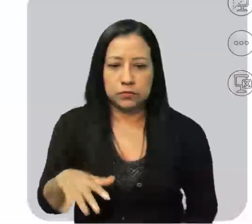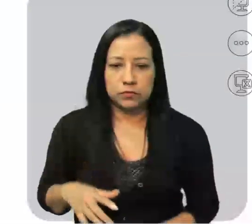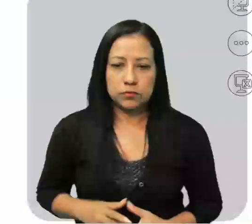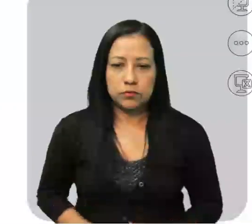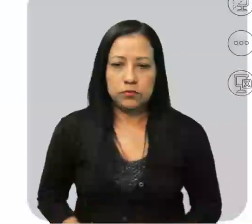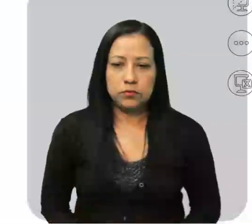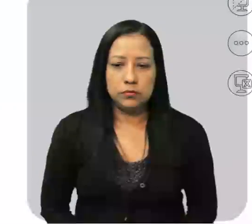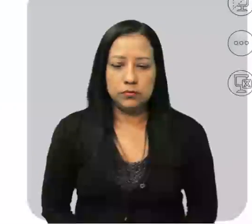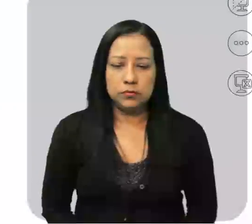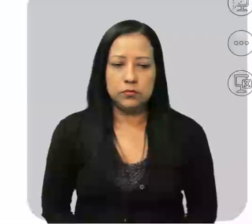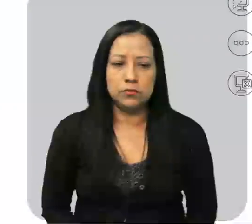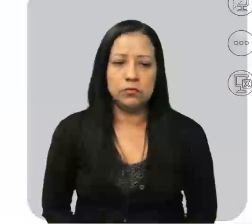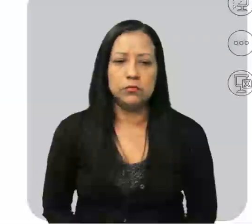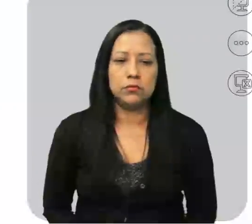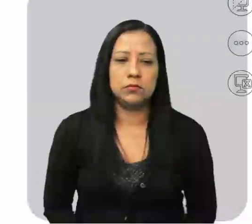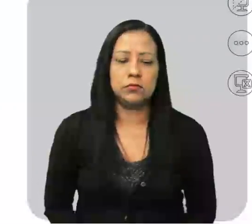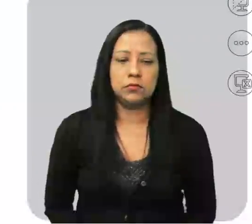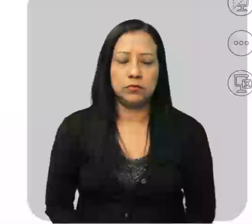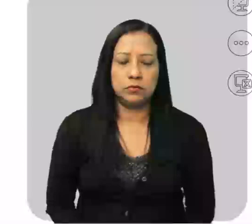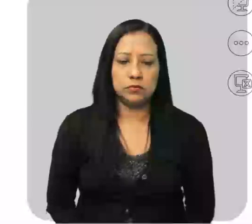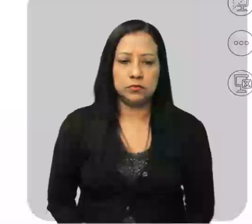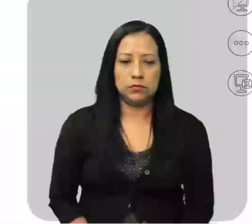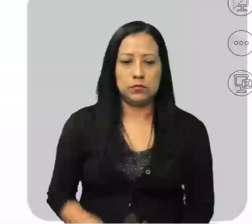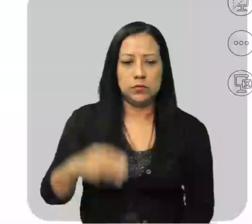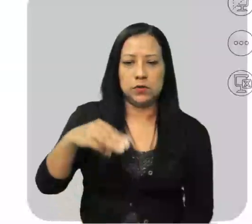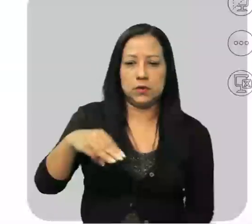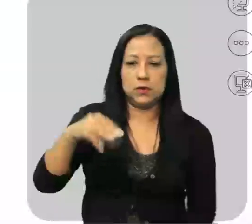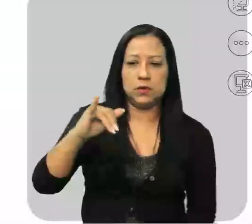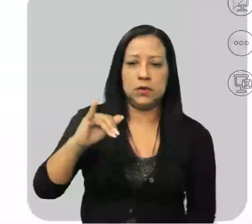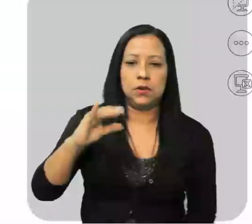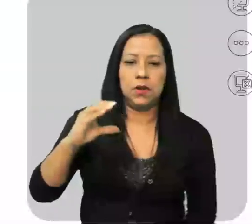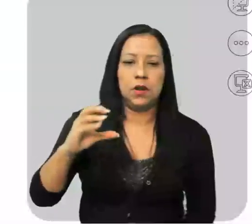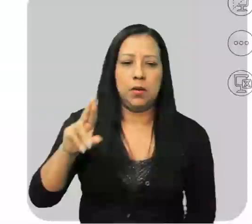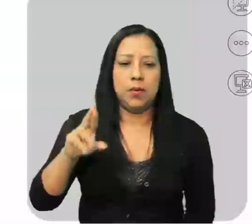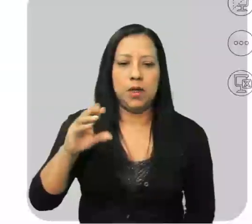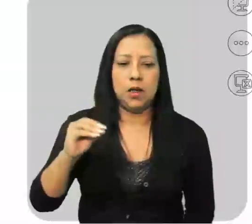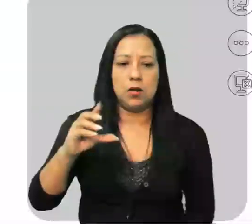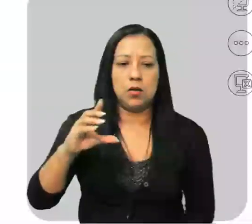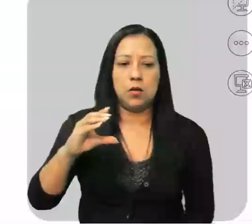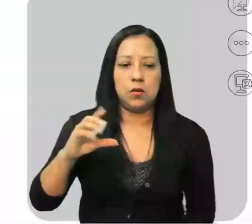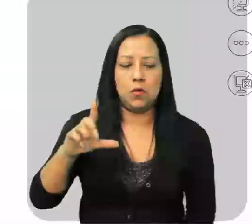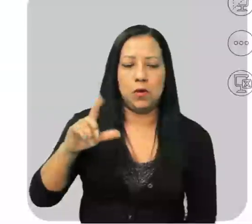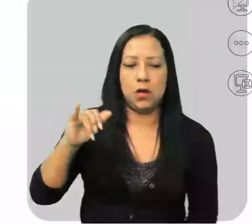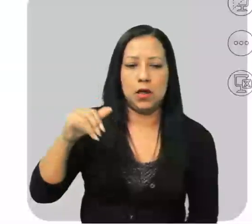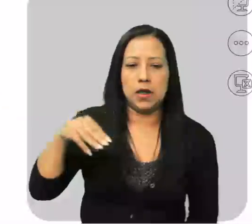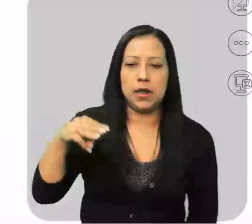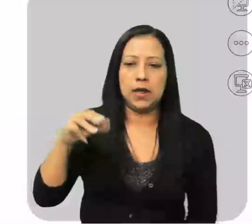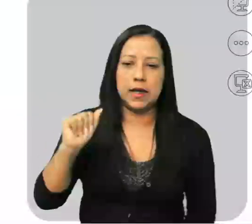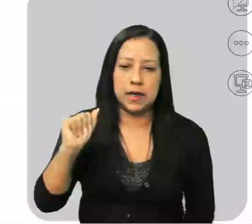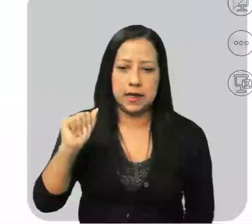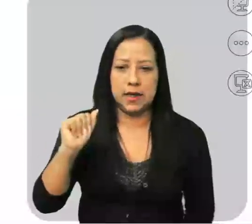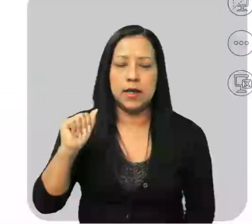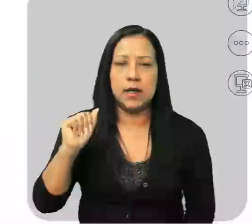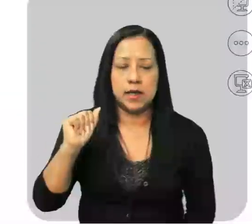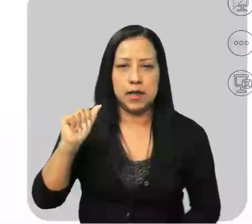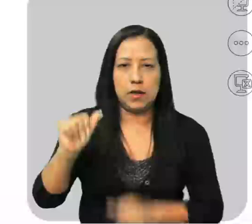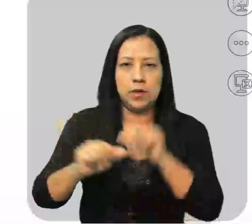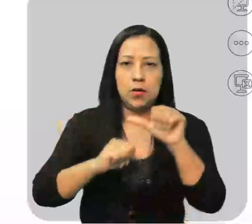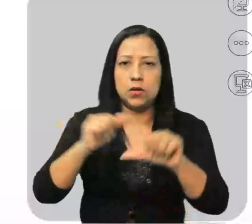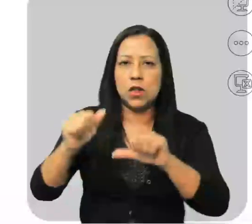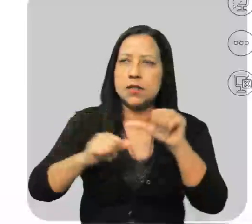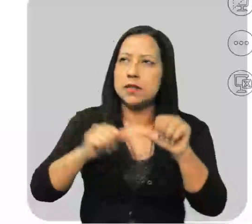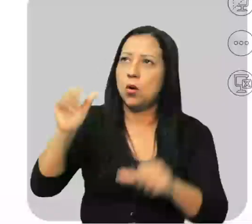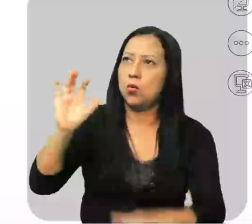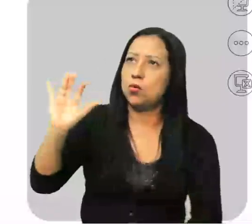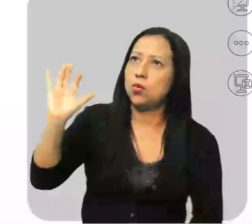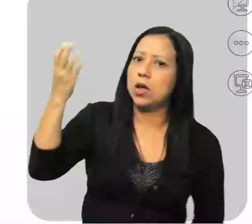terrenos. Beleza? Vamos lá. O microclima urbano é uma alteração